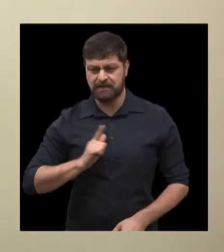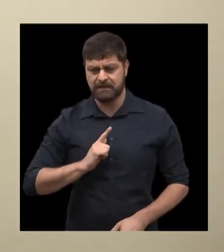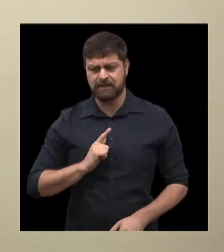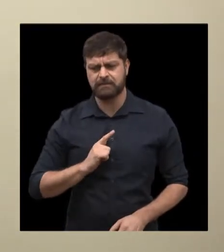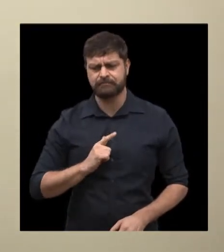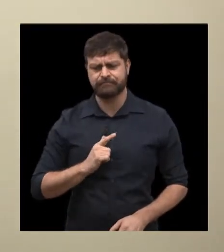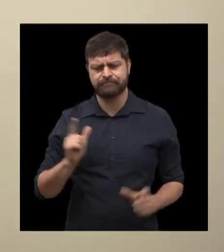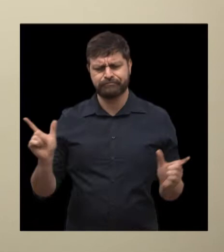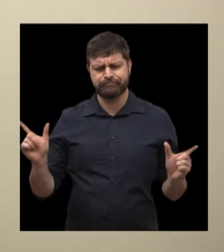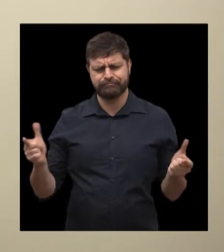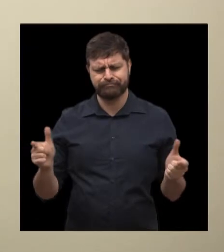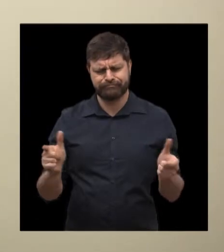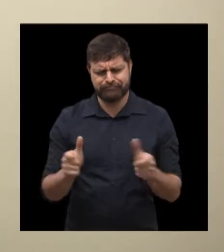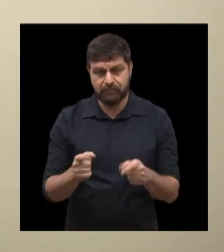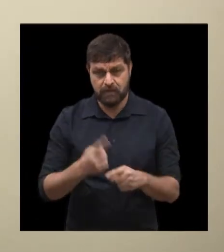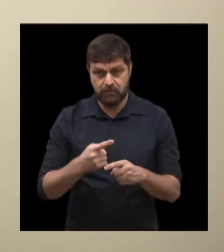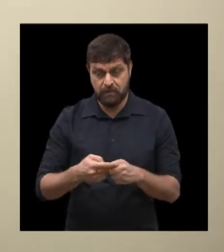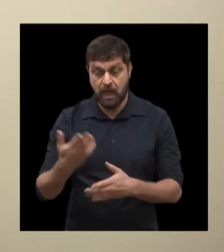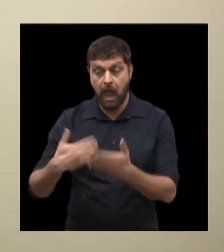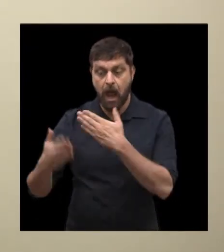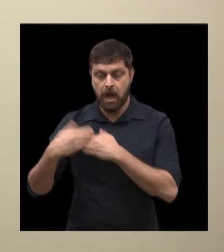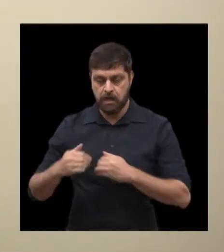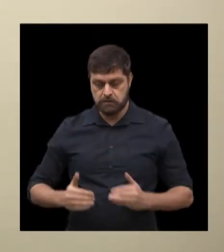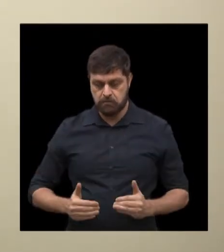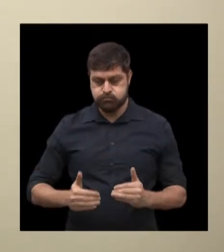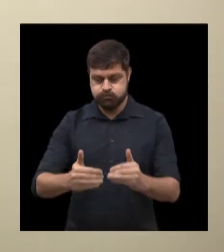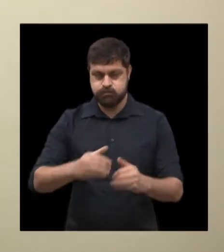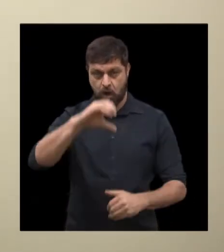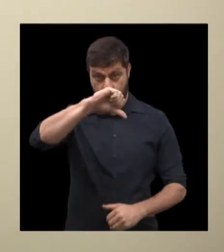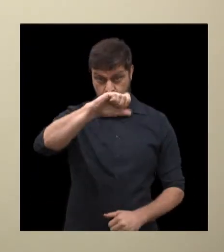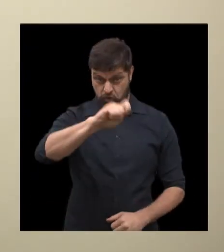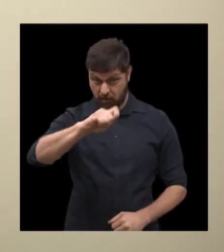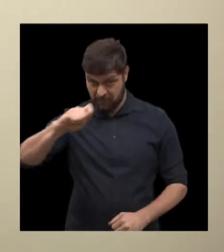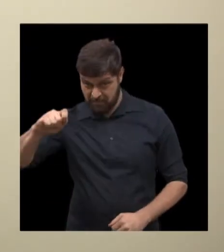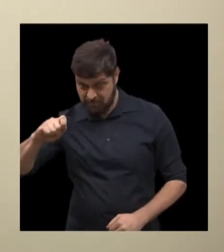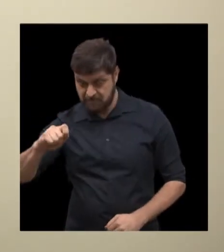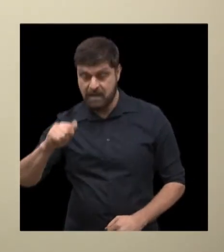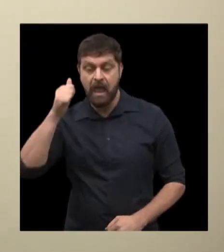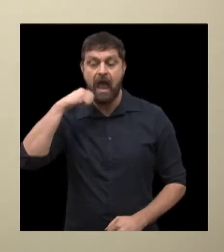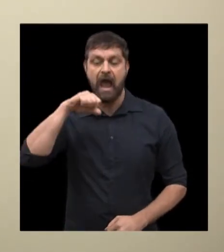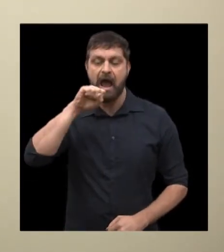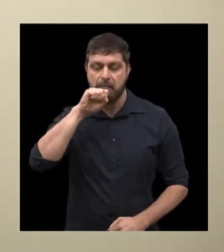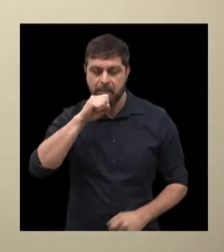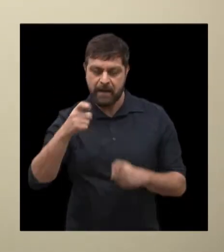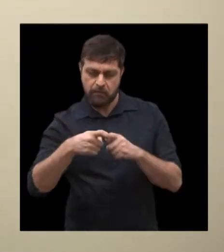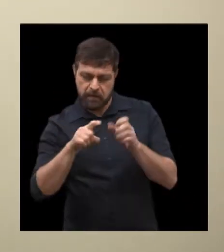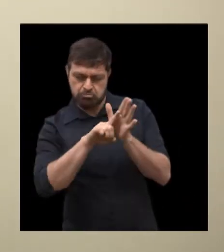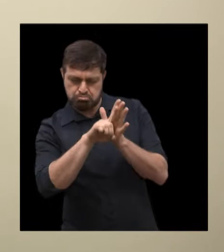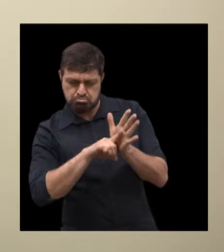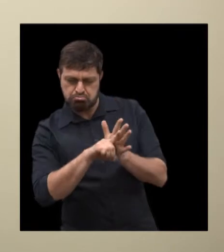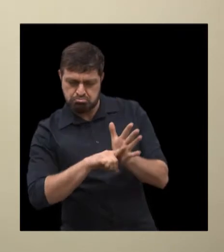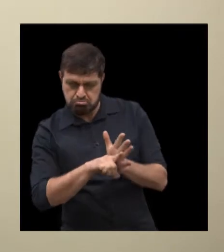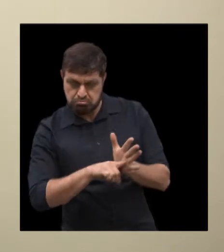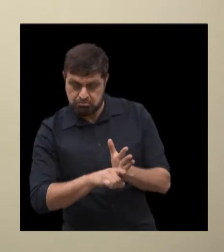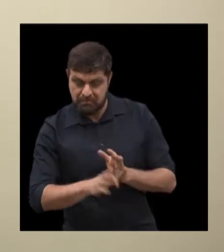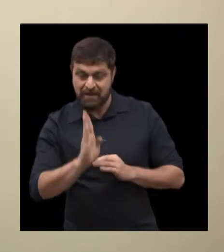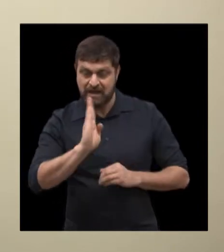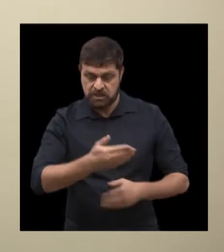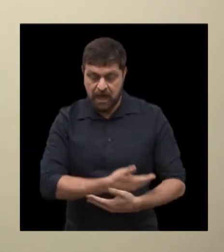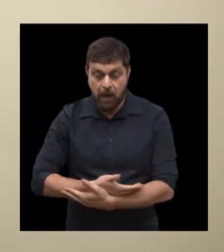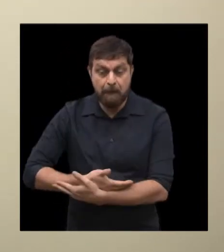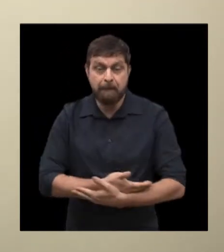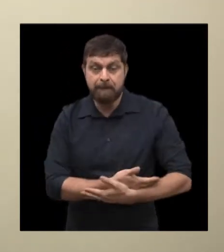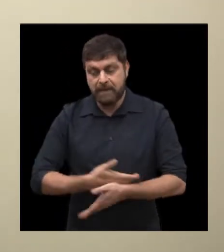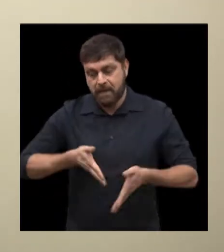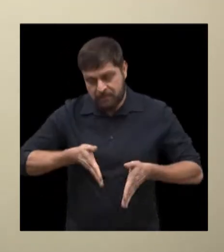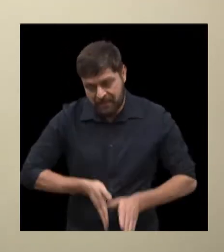diminuído bastante pelas prevenções neonatais que são feitas durante o período de gestação, mas muitas vezes a criança já pode nascer com